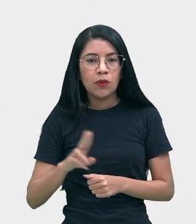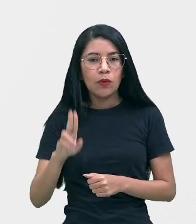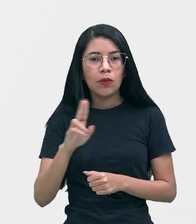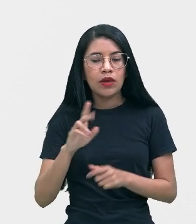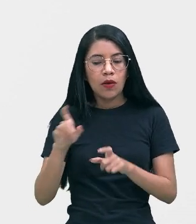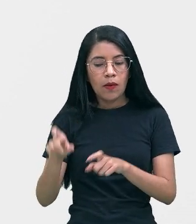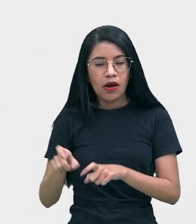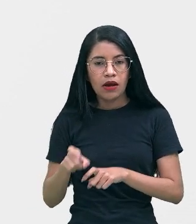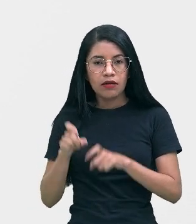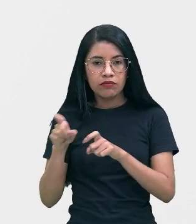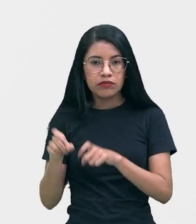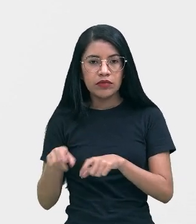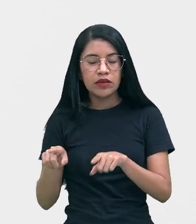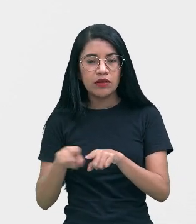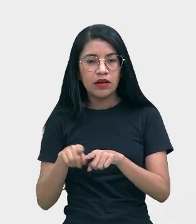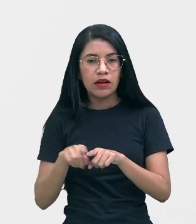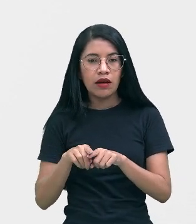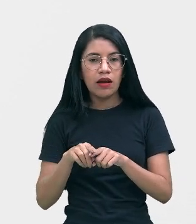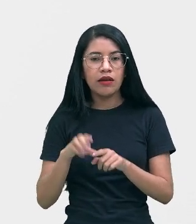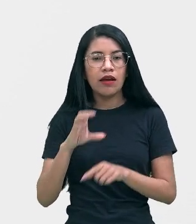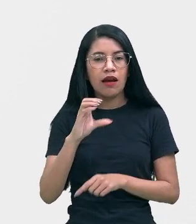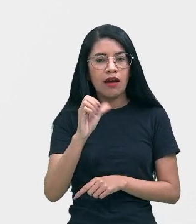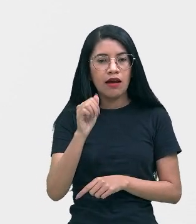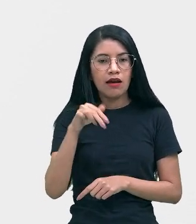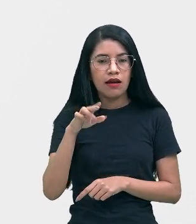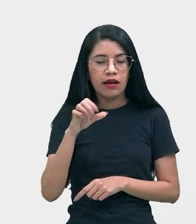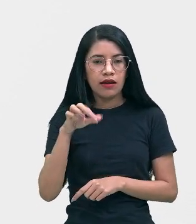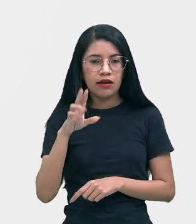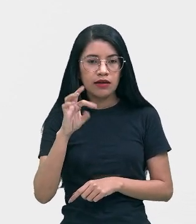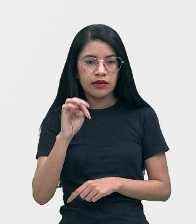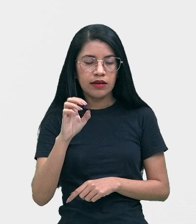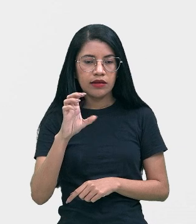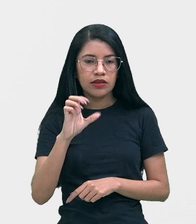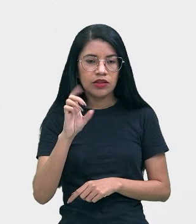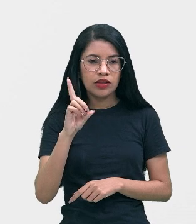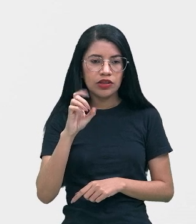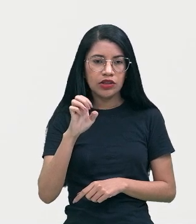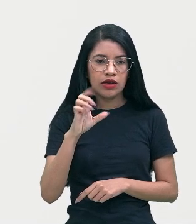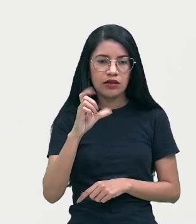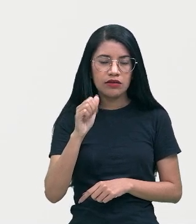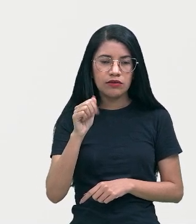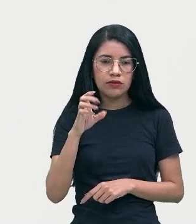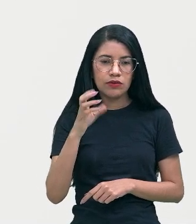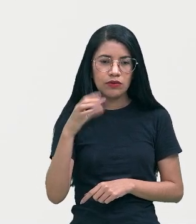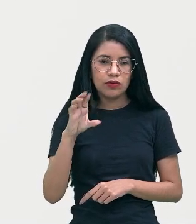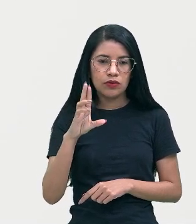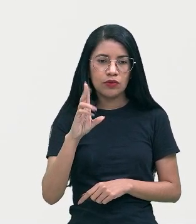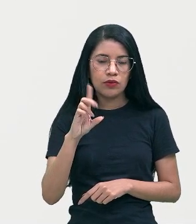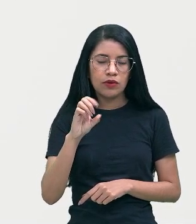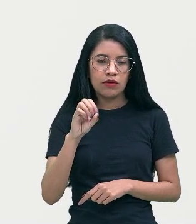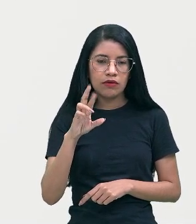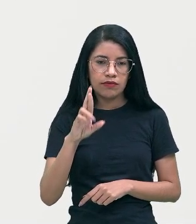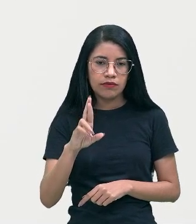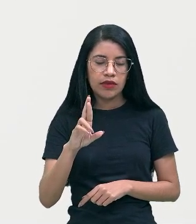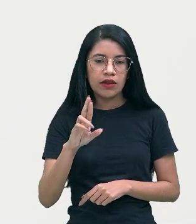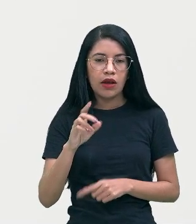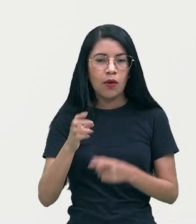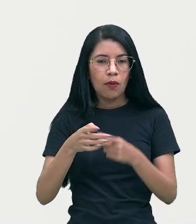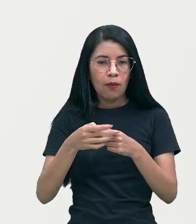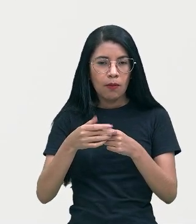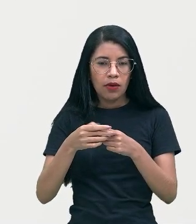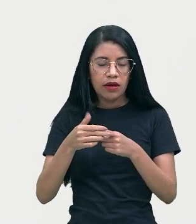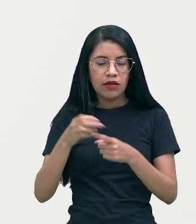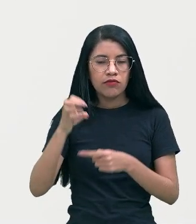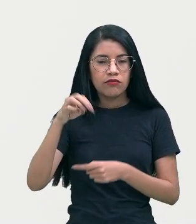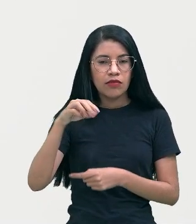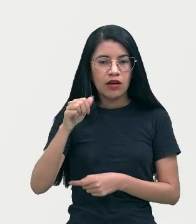ou vegetais, como a cana-de-açúcar, que é aqui no Brasil, o milho, a